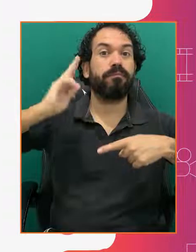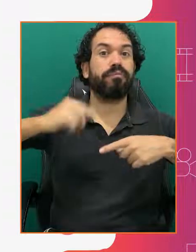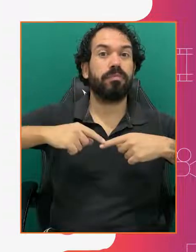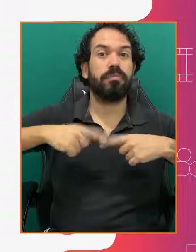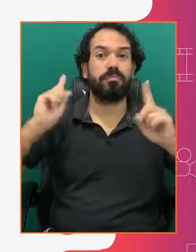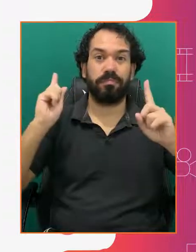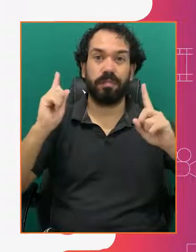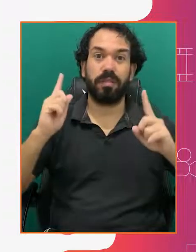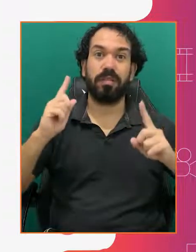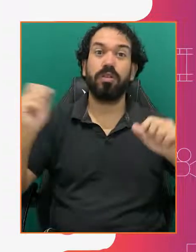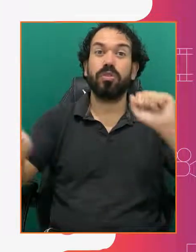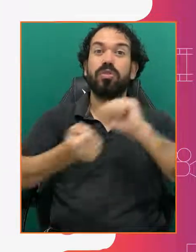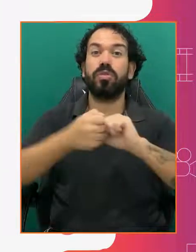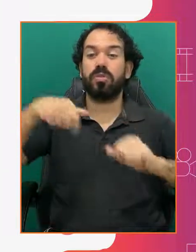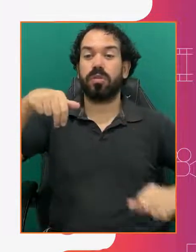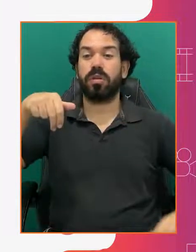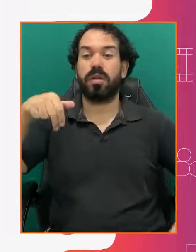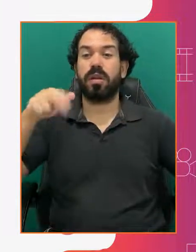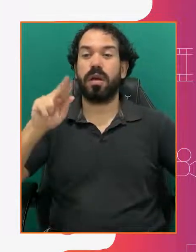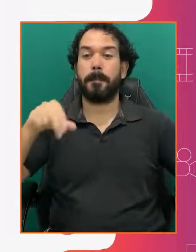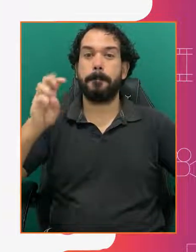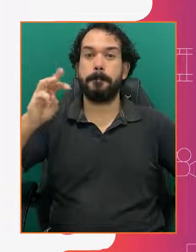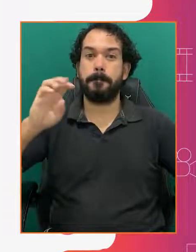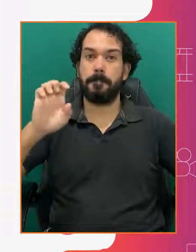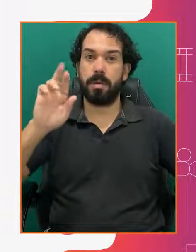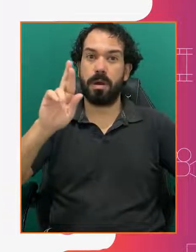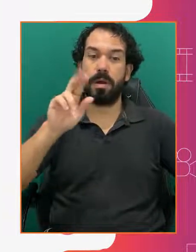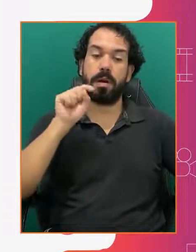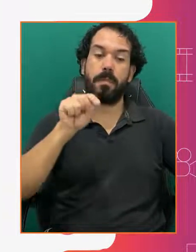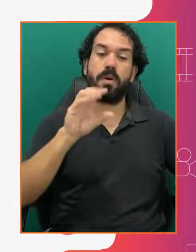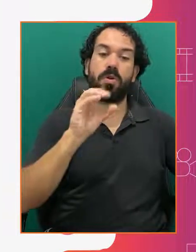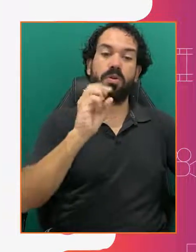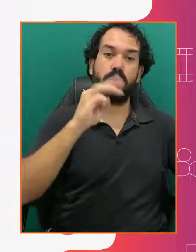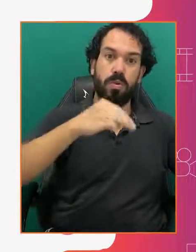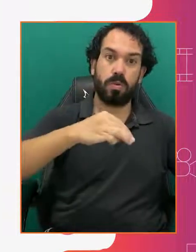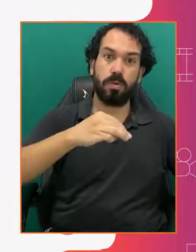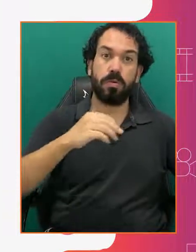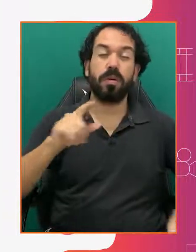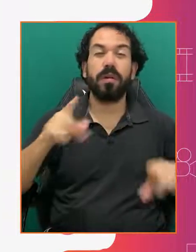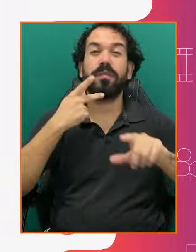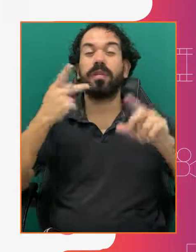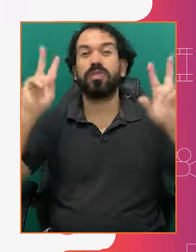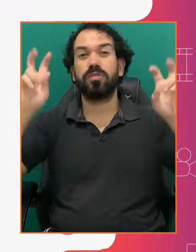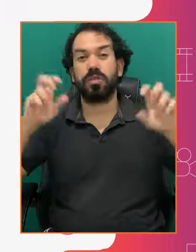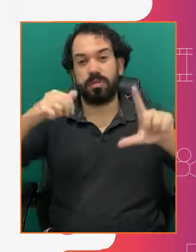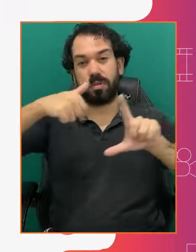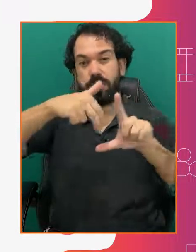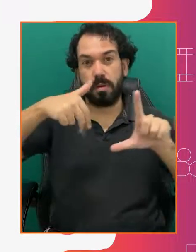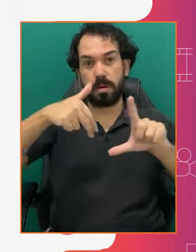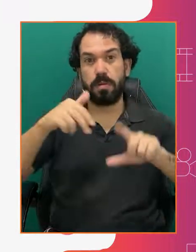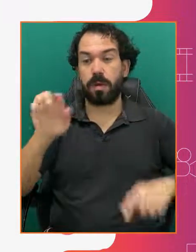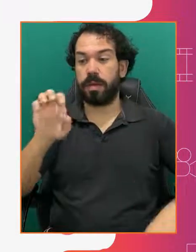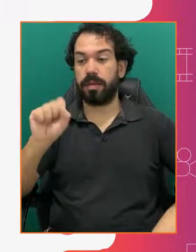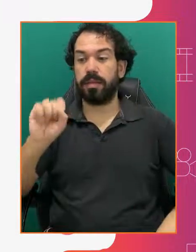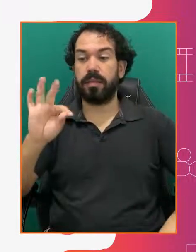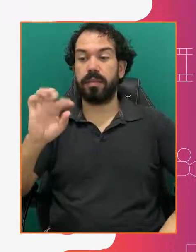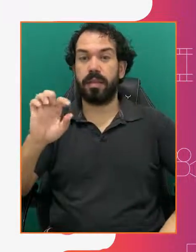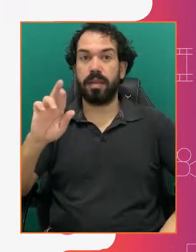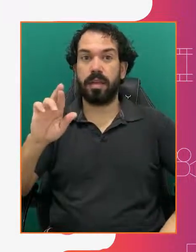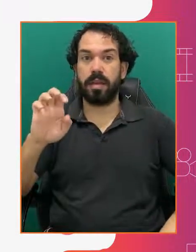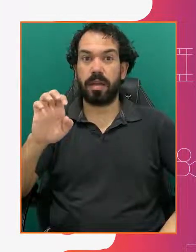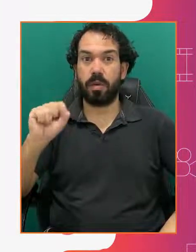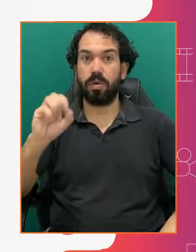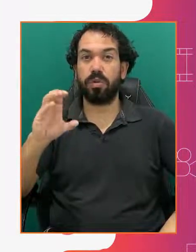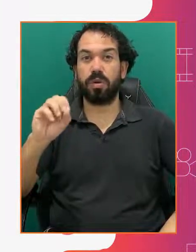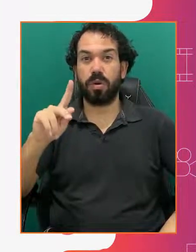acordo com TheNumbers.com. Já falando em animações no formato estereoscópio, que são as